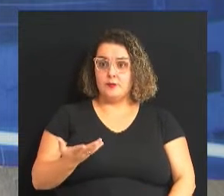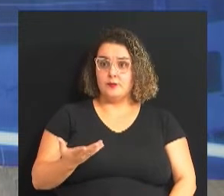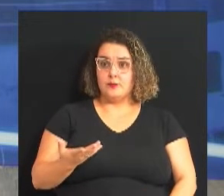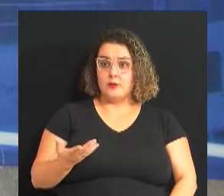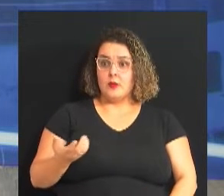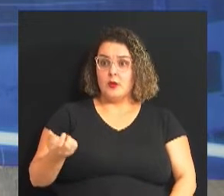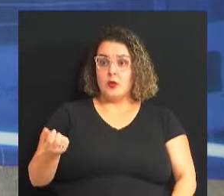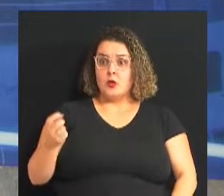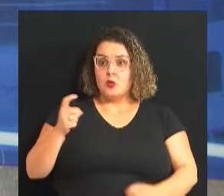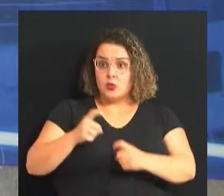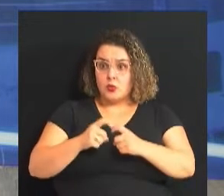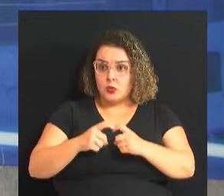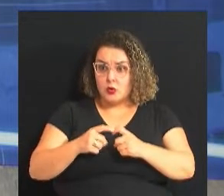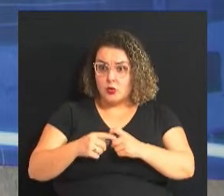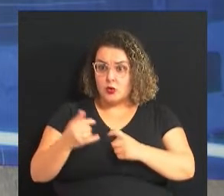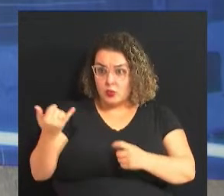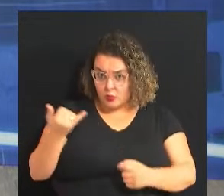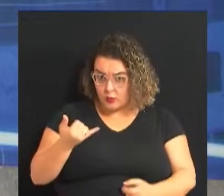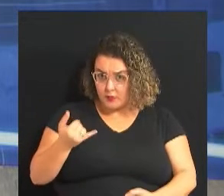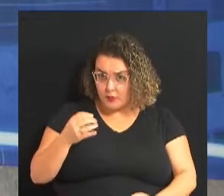ostomia. É assim mesmo que fala?